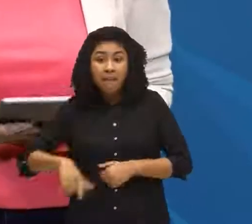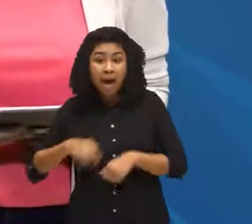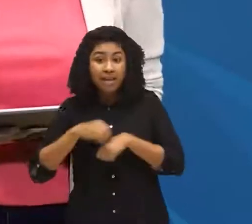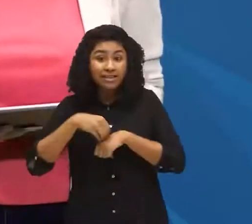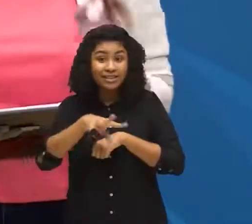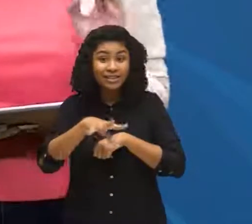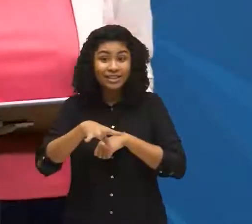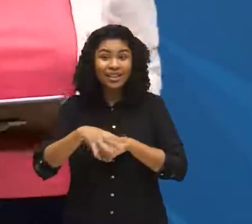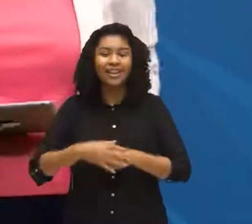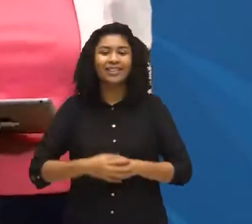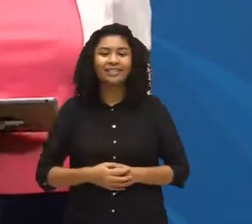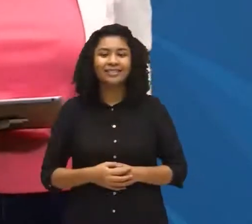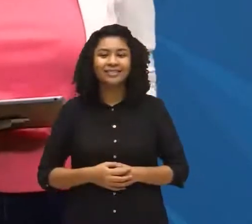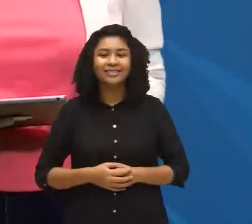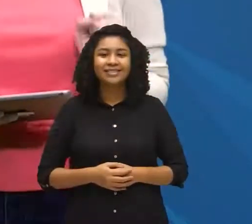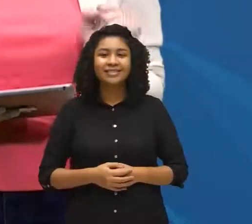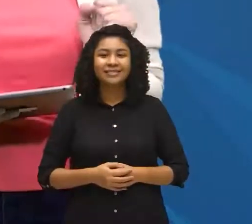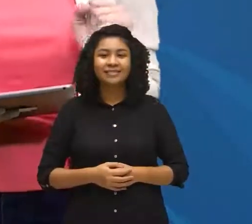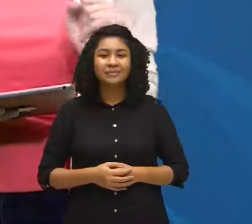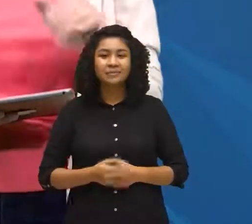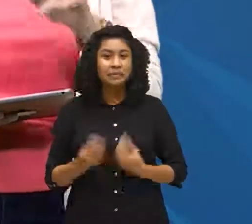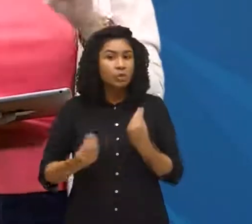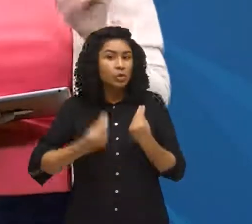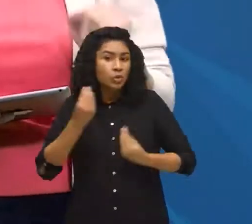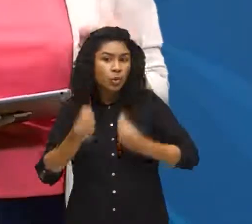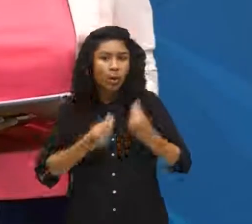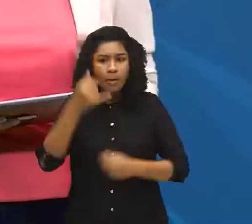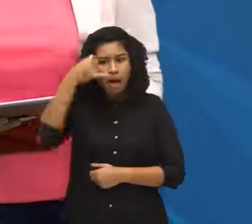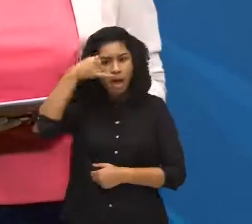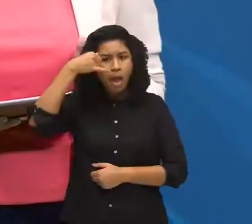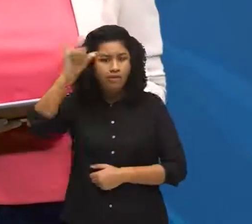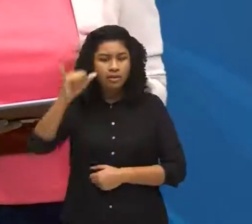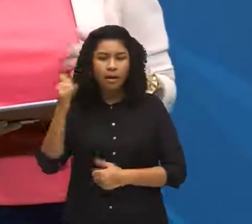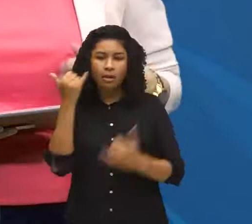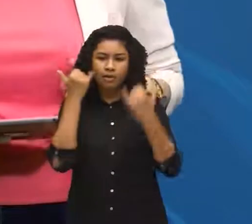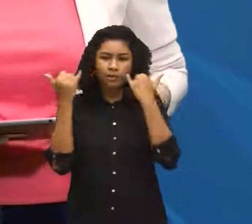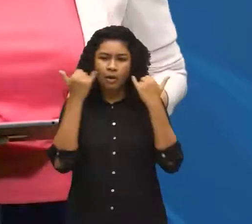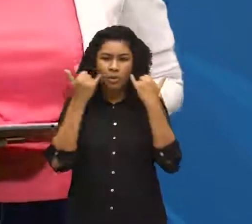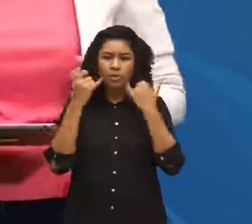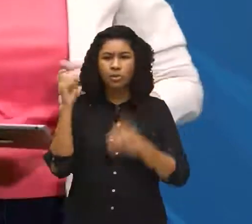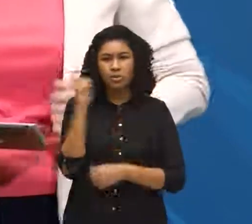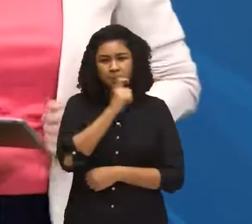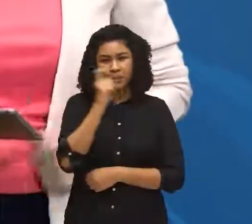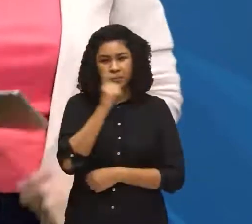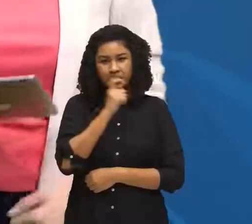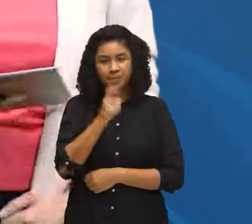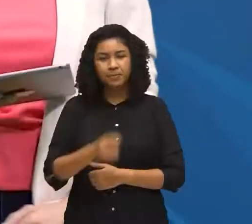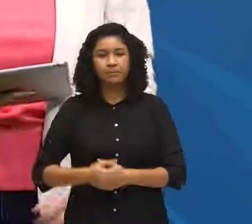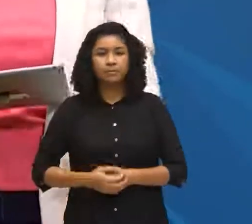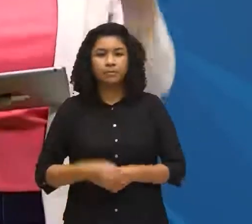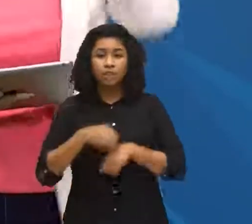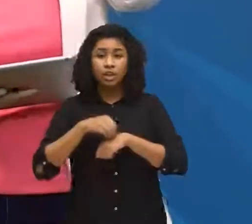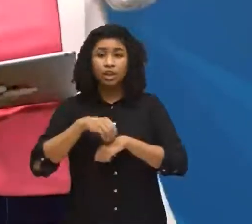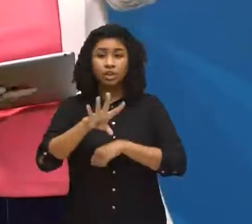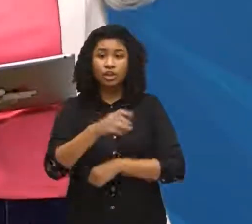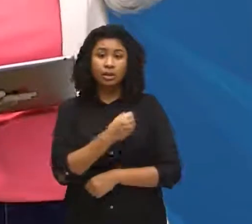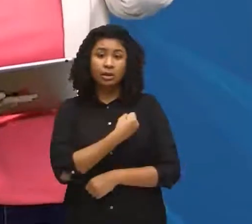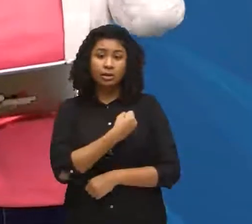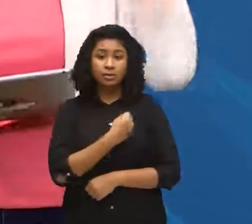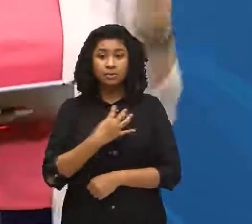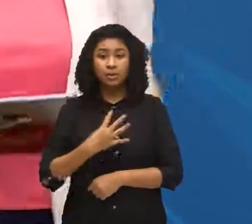dicas sim de como você pode combater uma fake news. Dá uma olhadinha aí na nossa tela, dica número